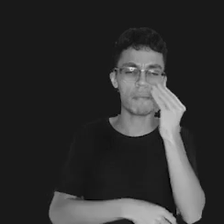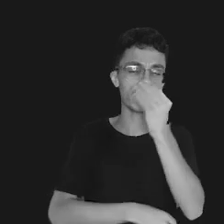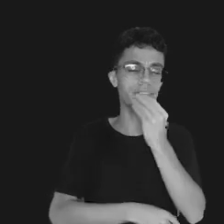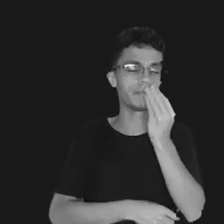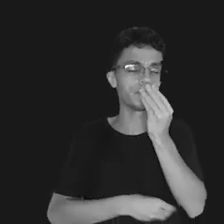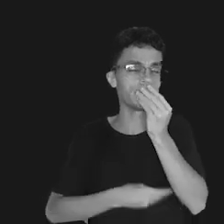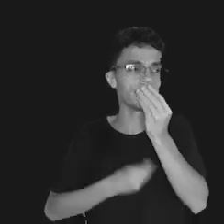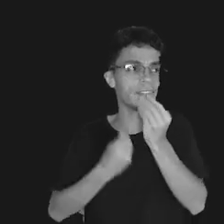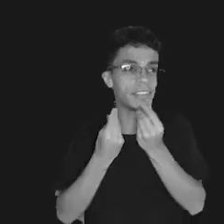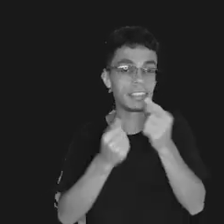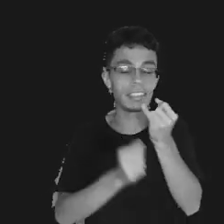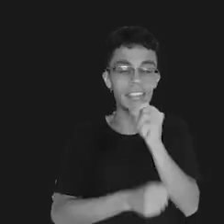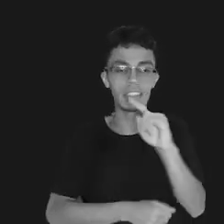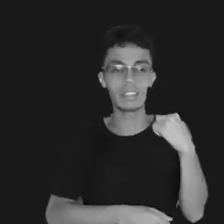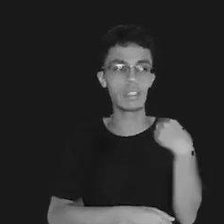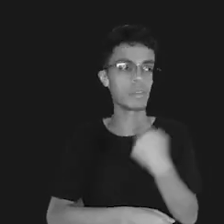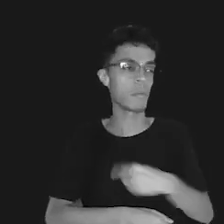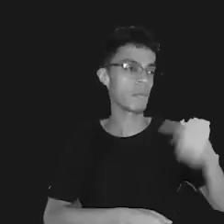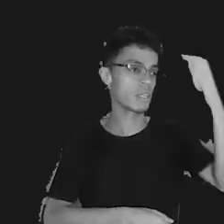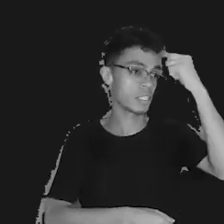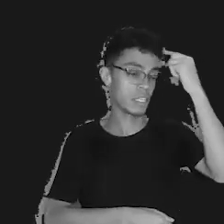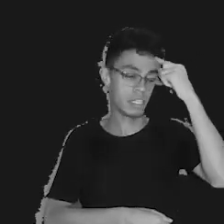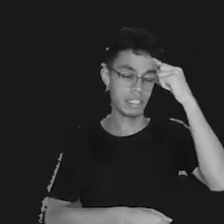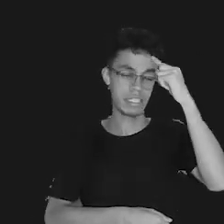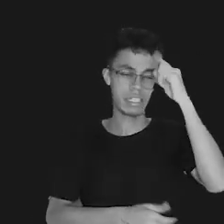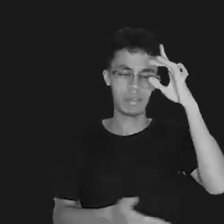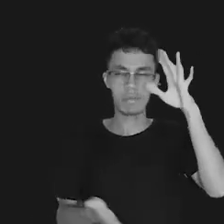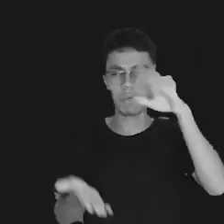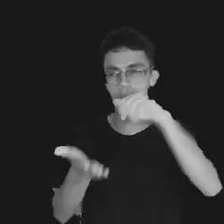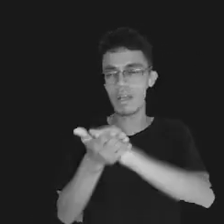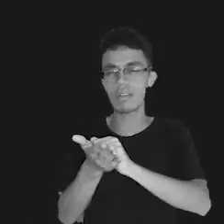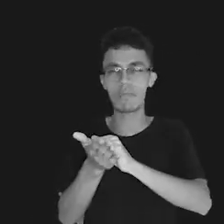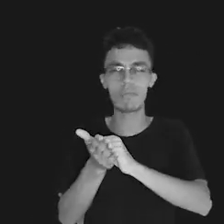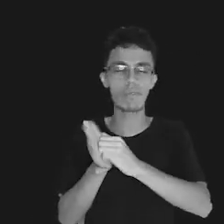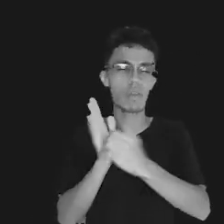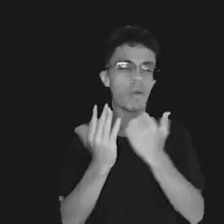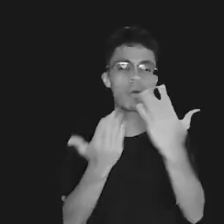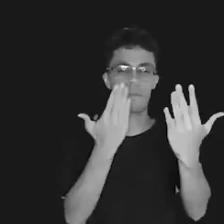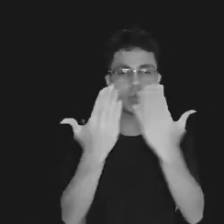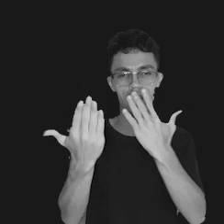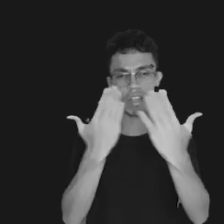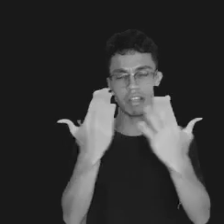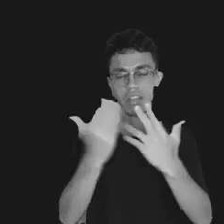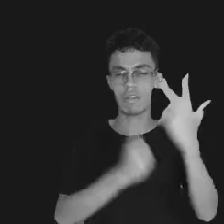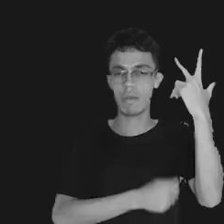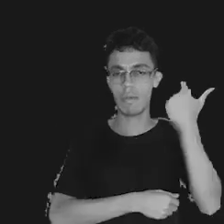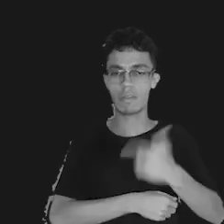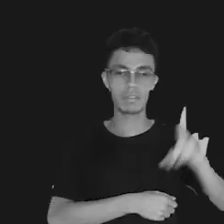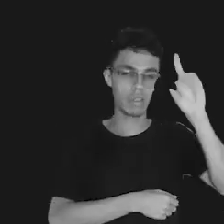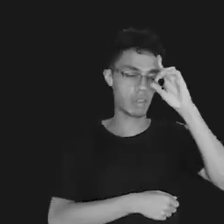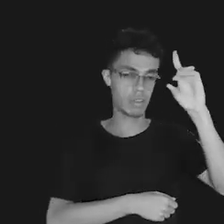se pensássemos em um tratado de escatologia comparada, nada mais atual e